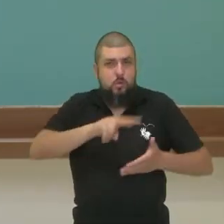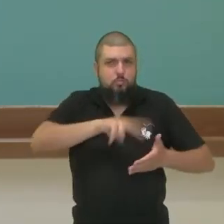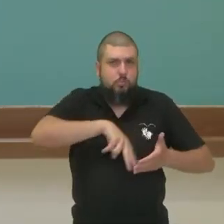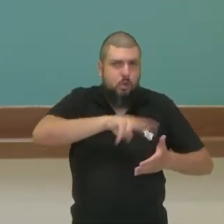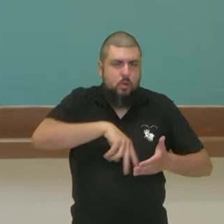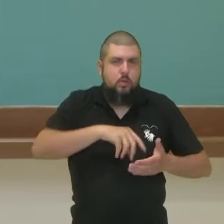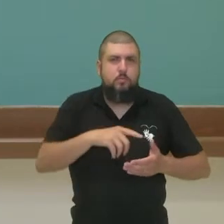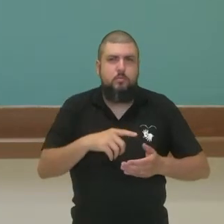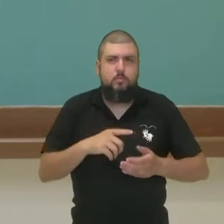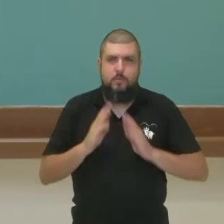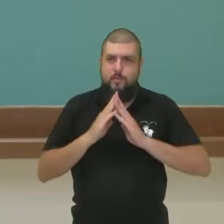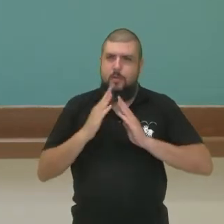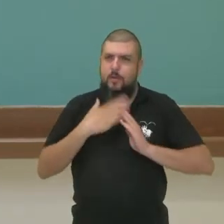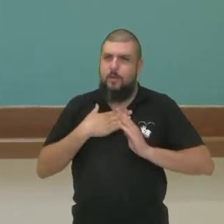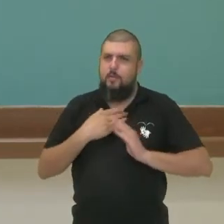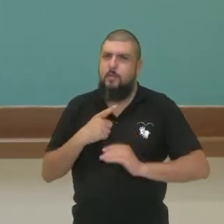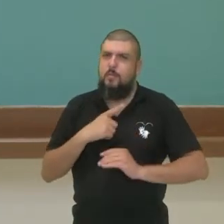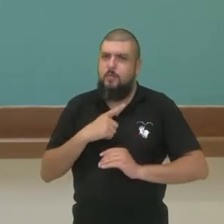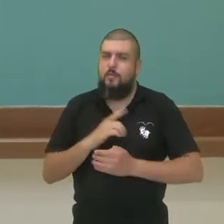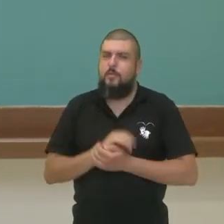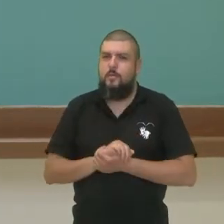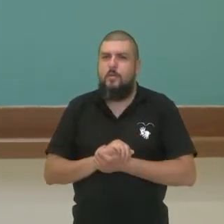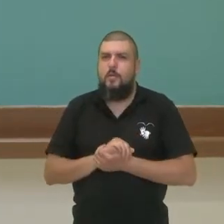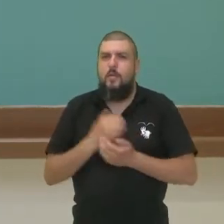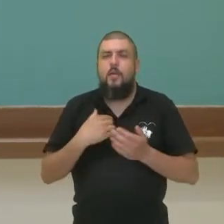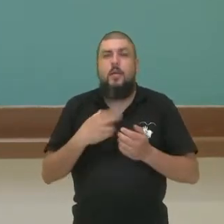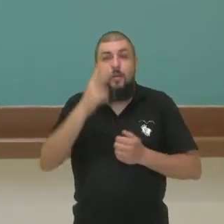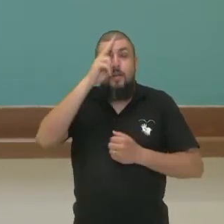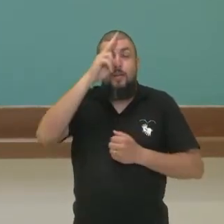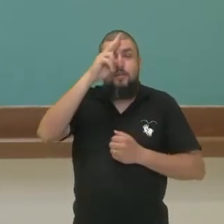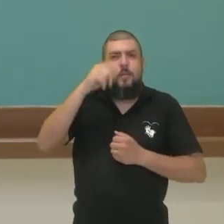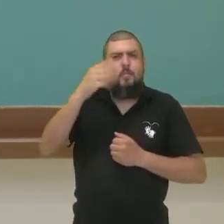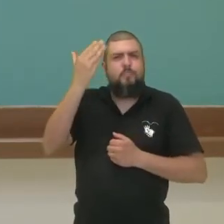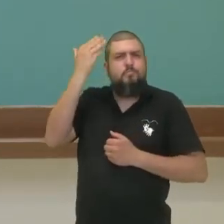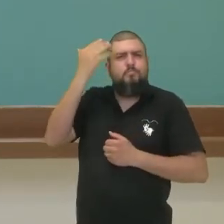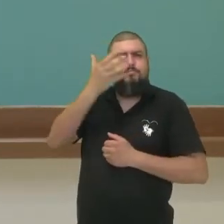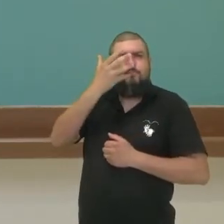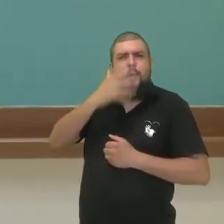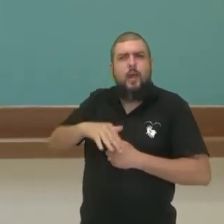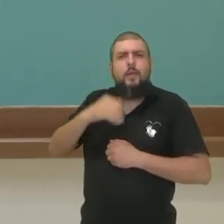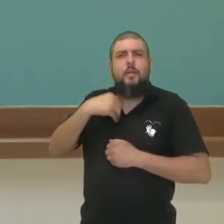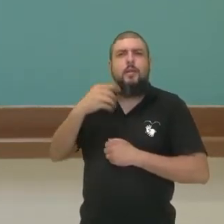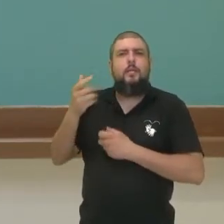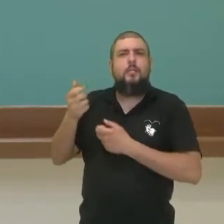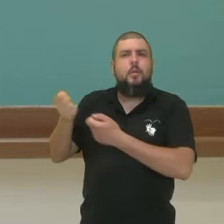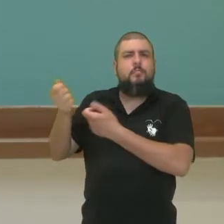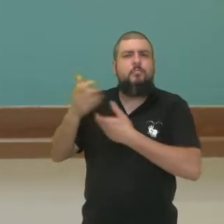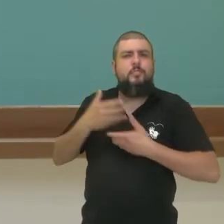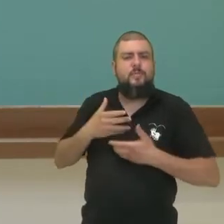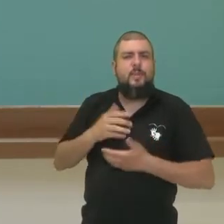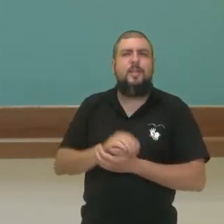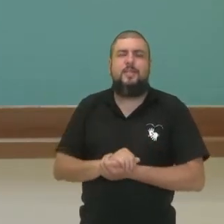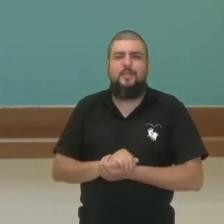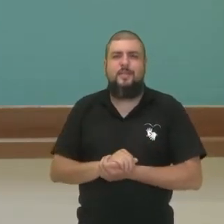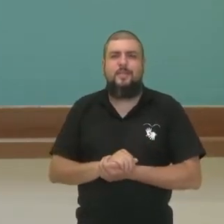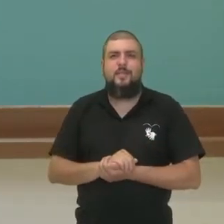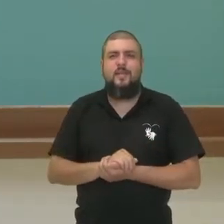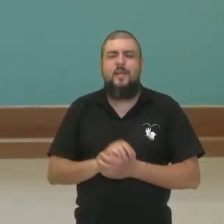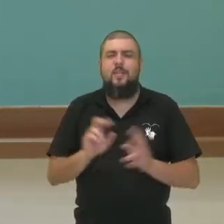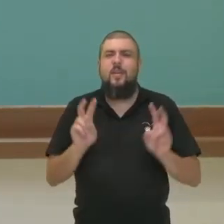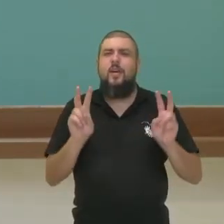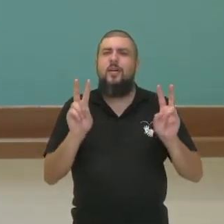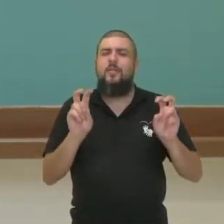eu tenho esse livro. Eu lembro que eu li, que leram para mim quando eu era pequeno, e hoje eu tenho ele lá. Qual que é, então?